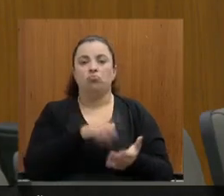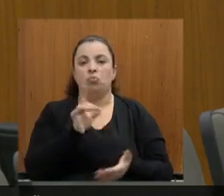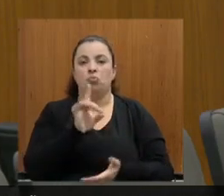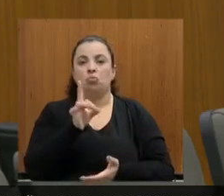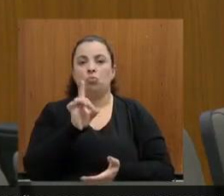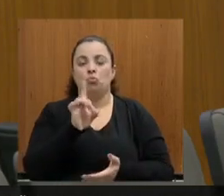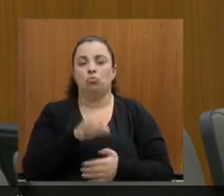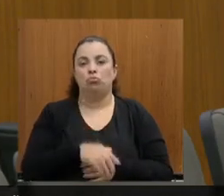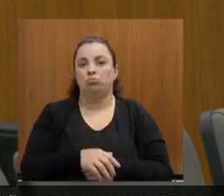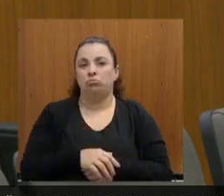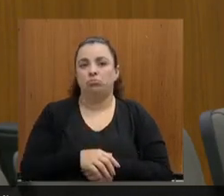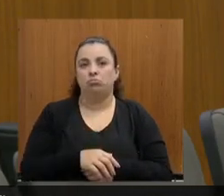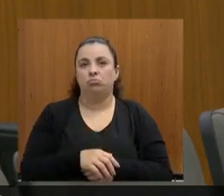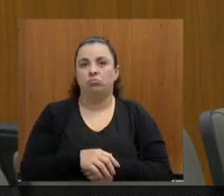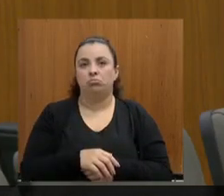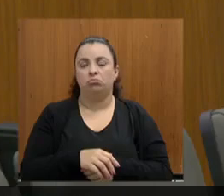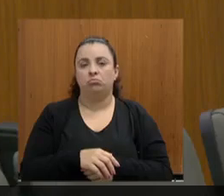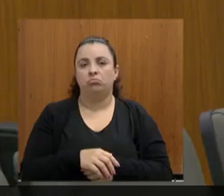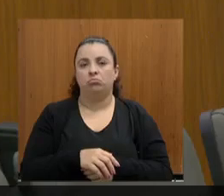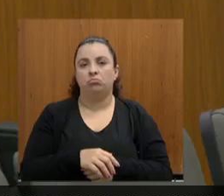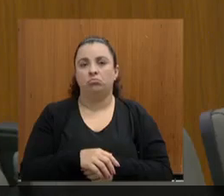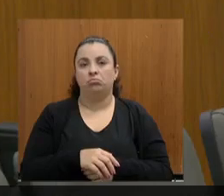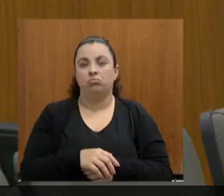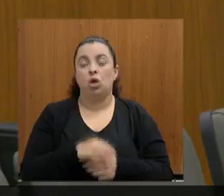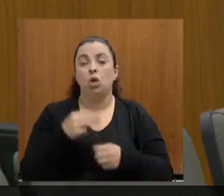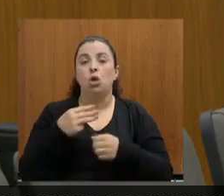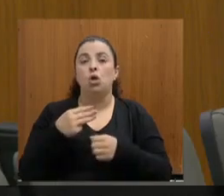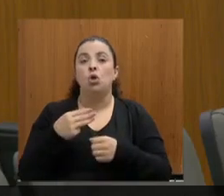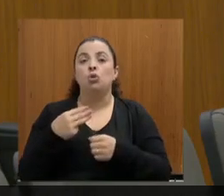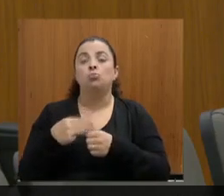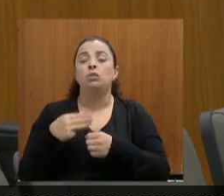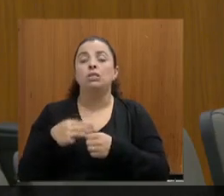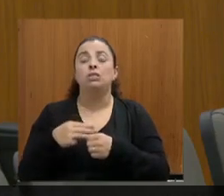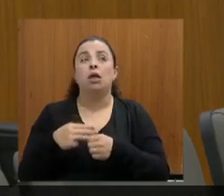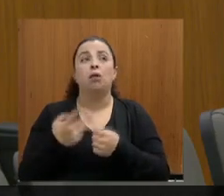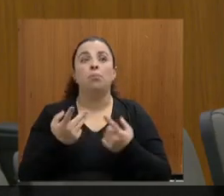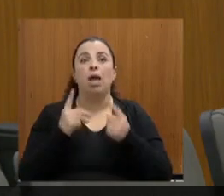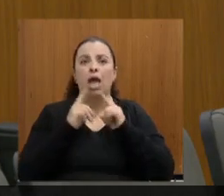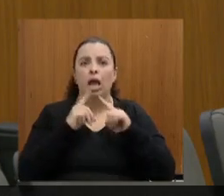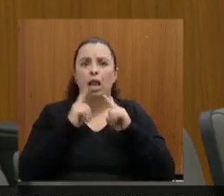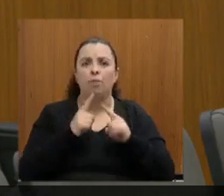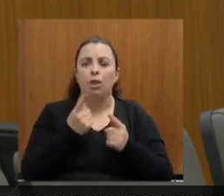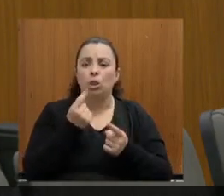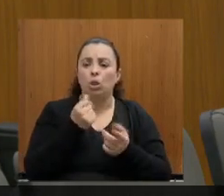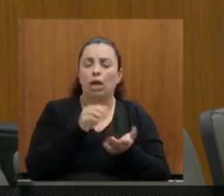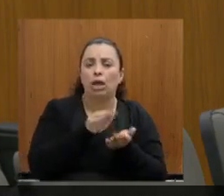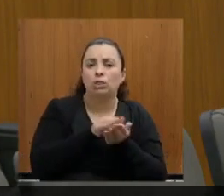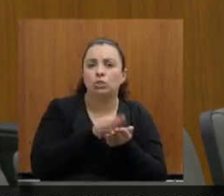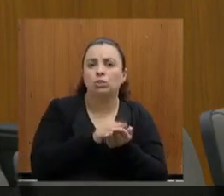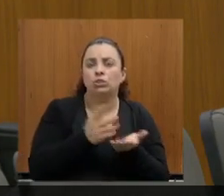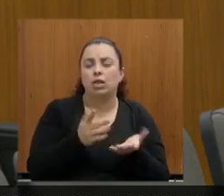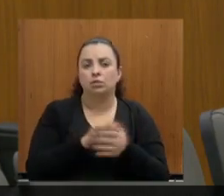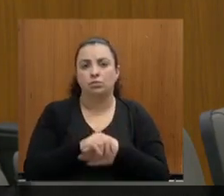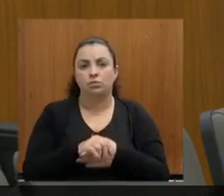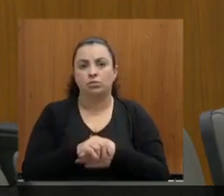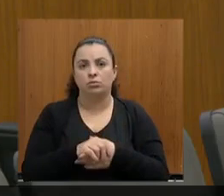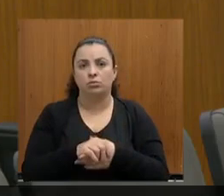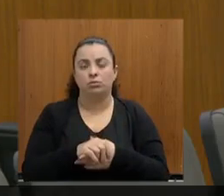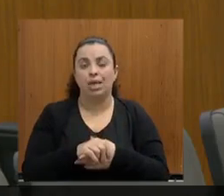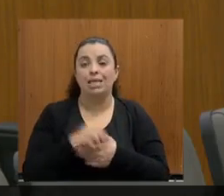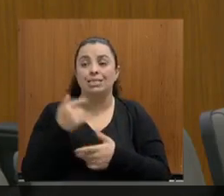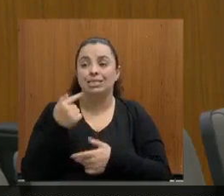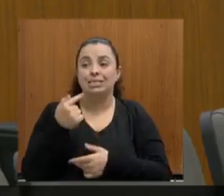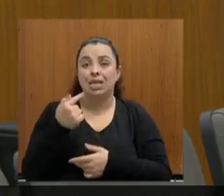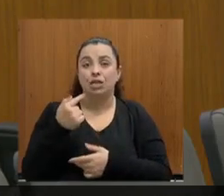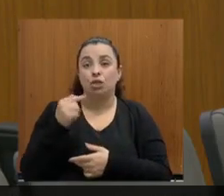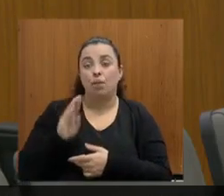Municípios recursos municípios ficando caixa do Estado dinheiro da mulher abandonada 7 bilhões